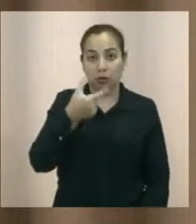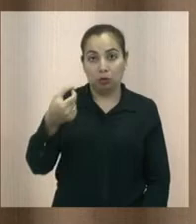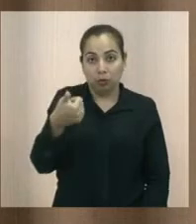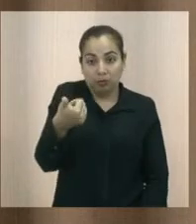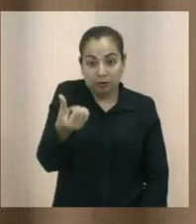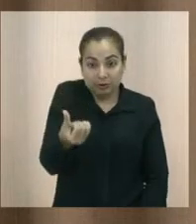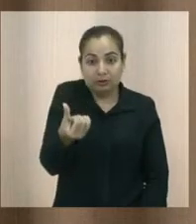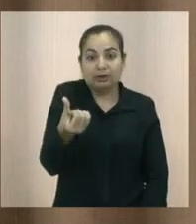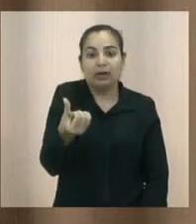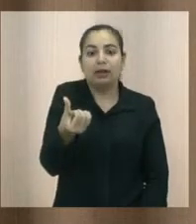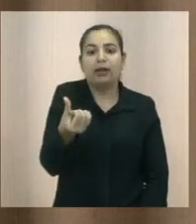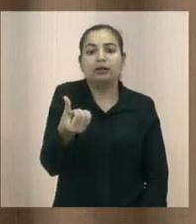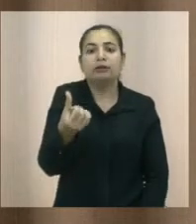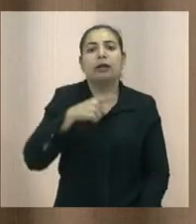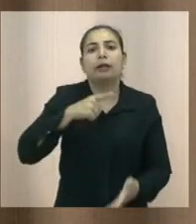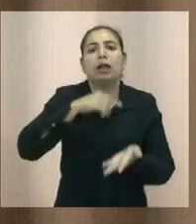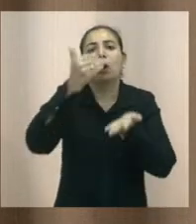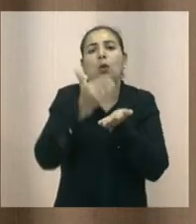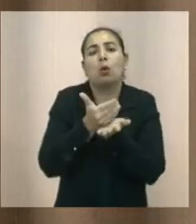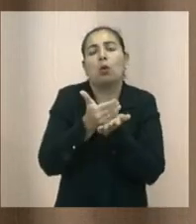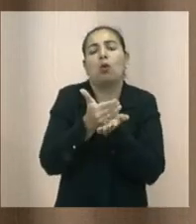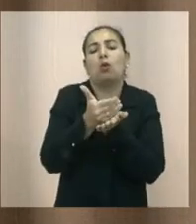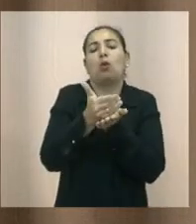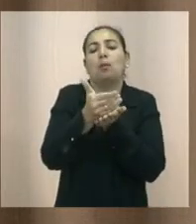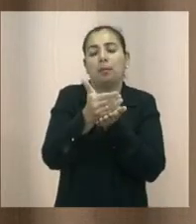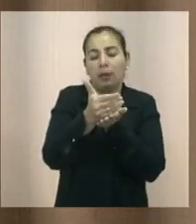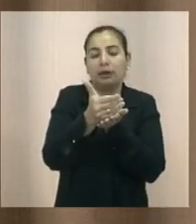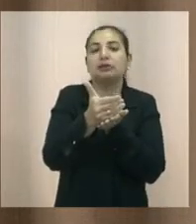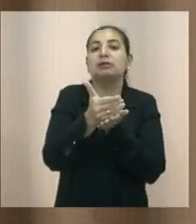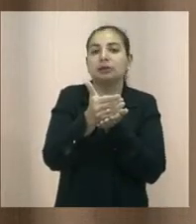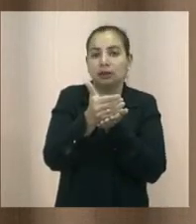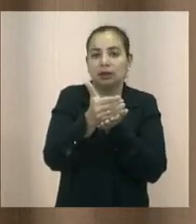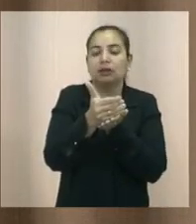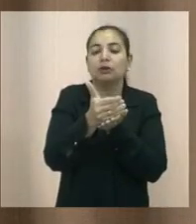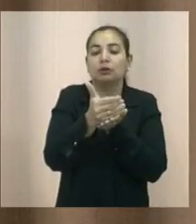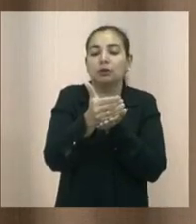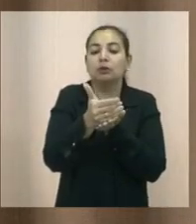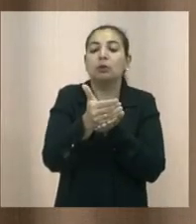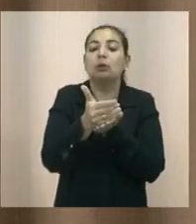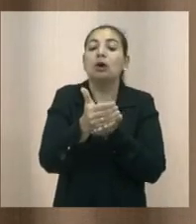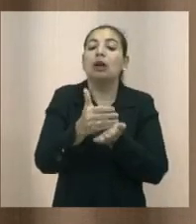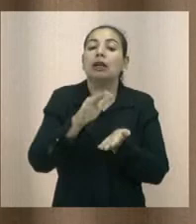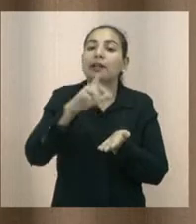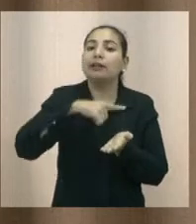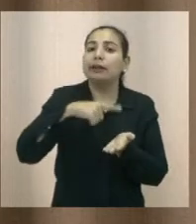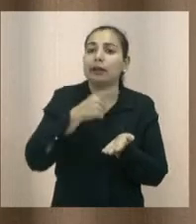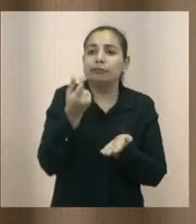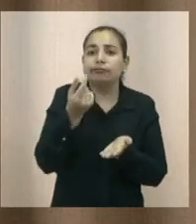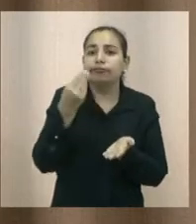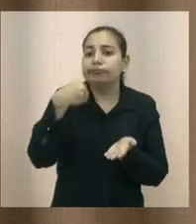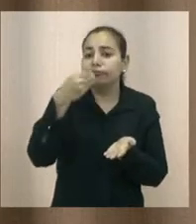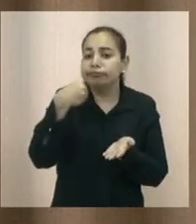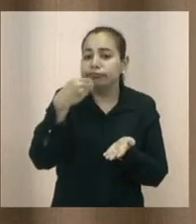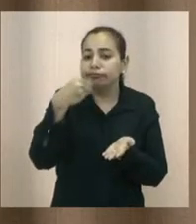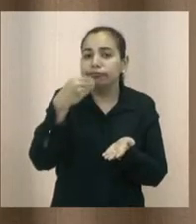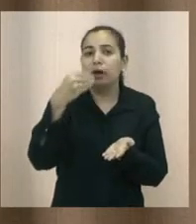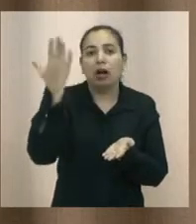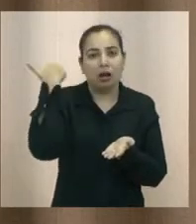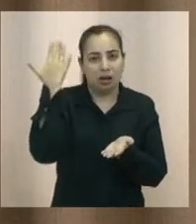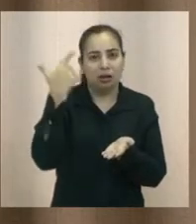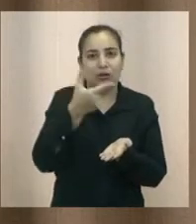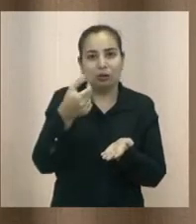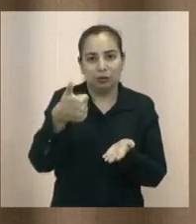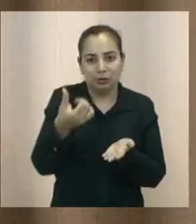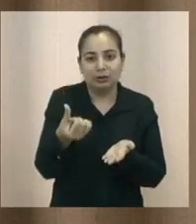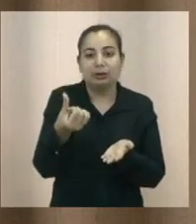um momento que a Defensoria estava começando a expandir e com um orçamento tão pequeno. A Defensoria tem comparado